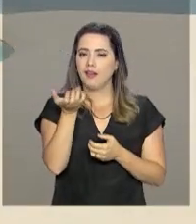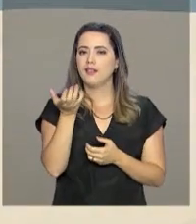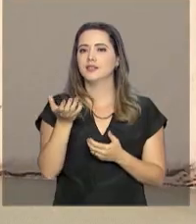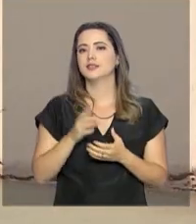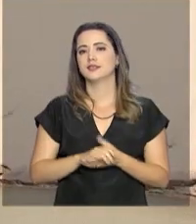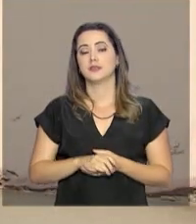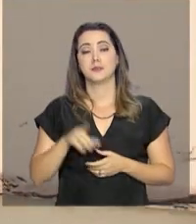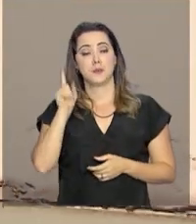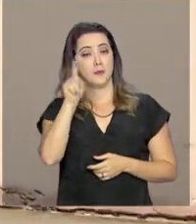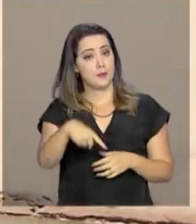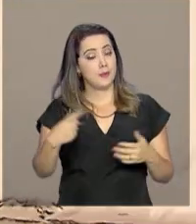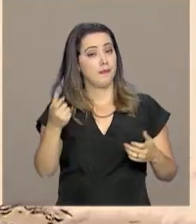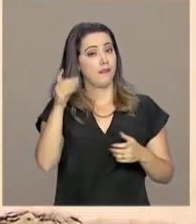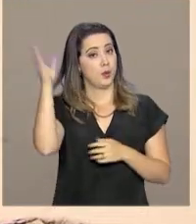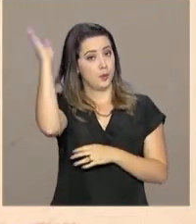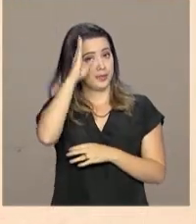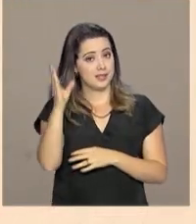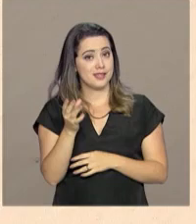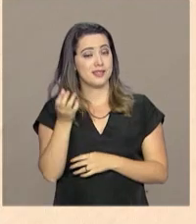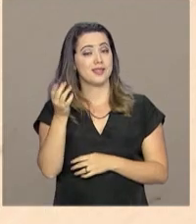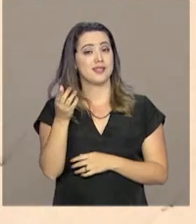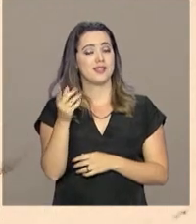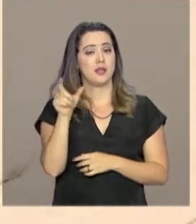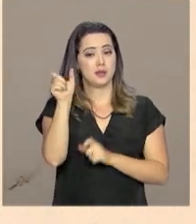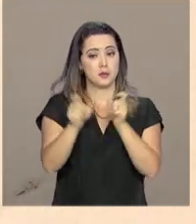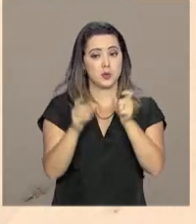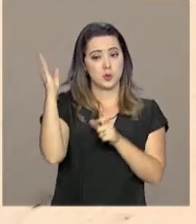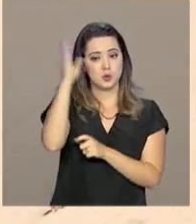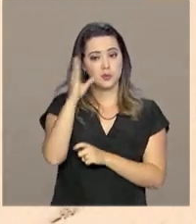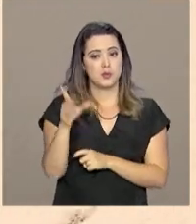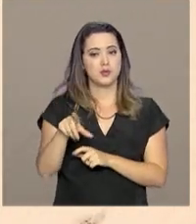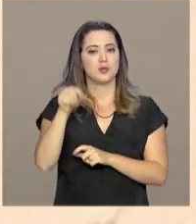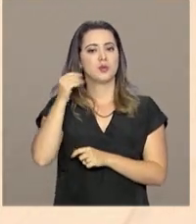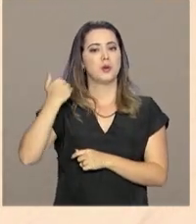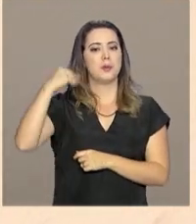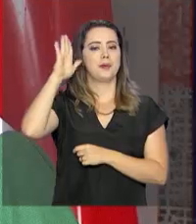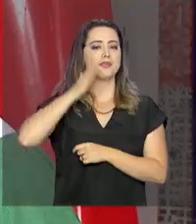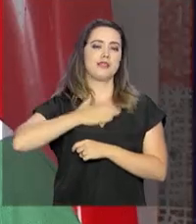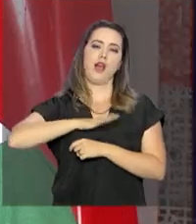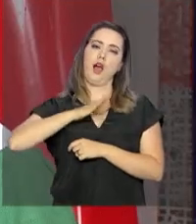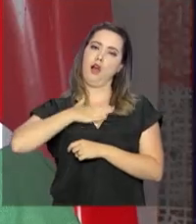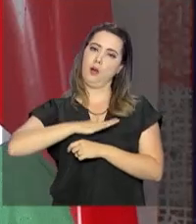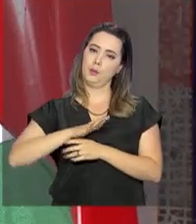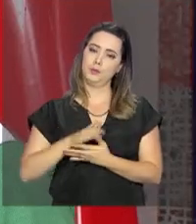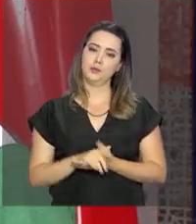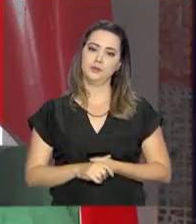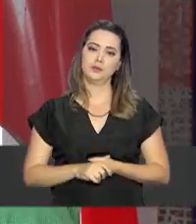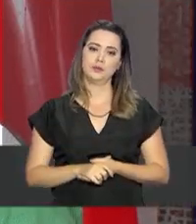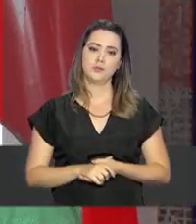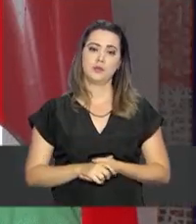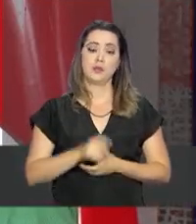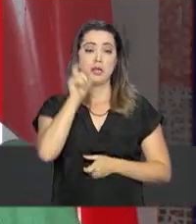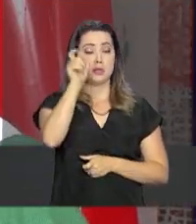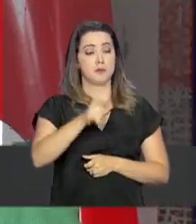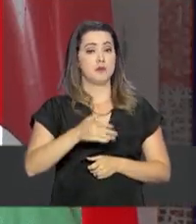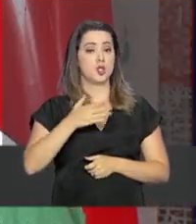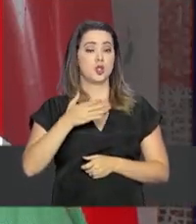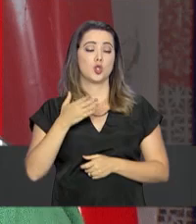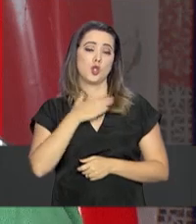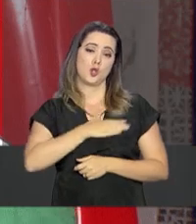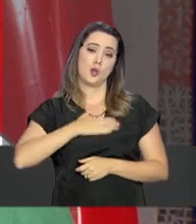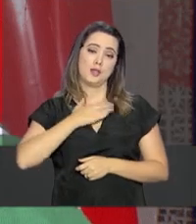e os brasileiros costumam preferir os passeios mais tranqüilos é tipo de passeios que ele curte mais assim mais